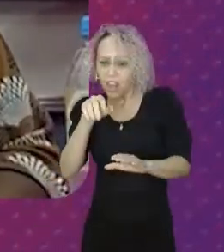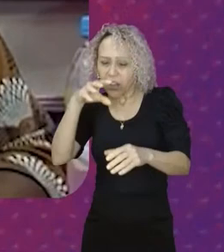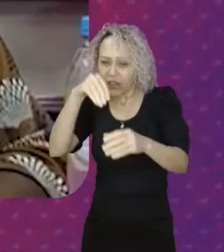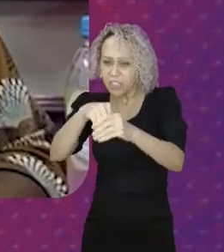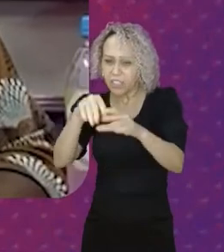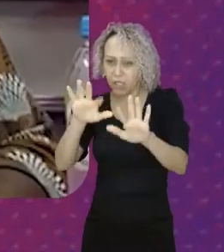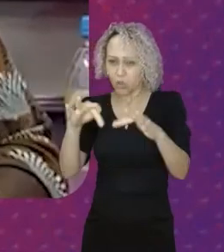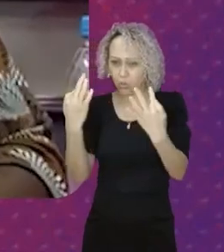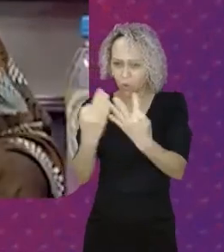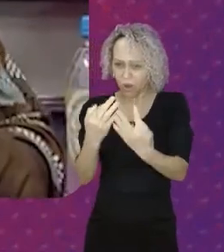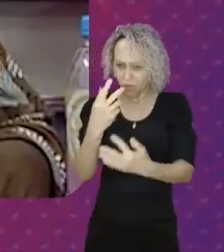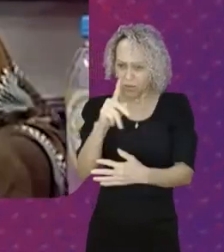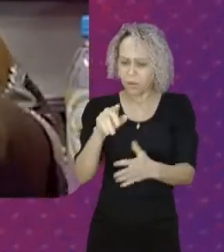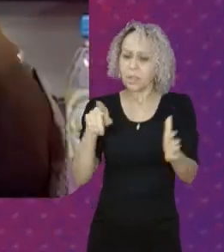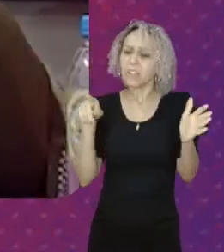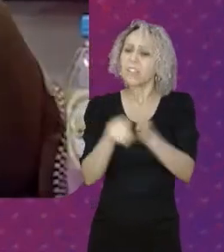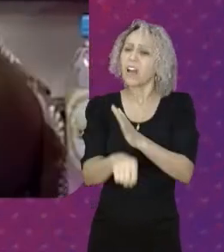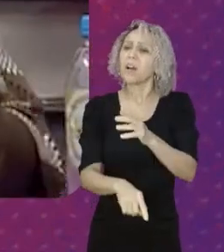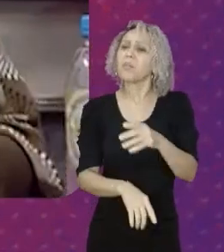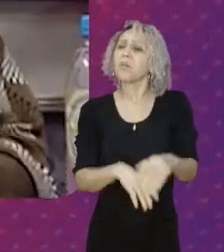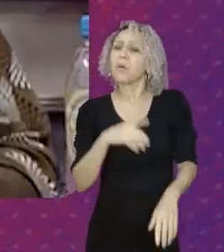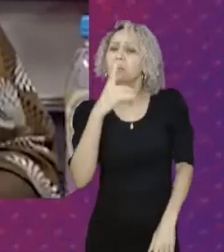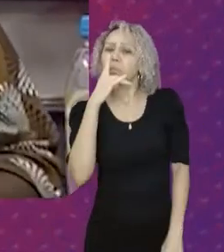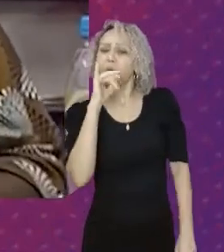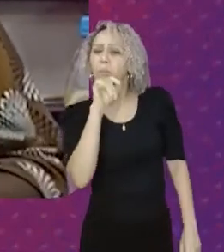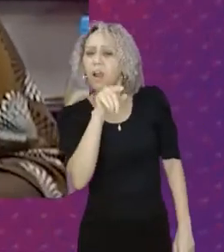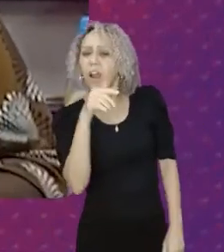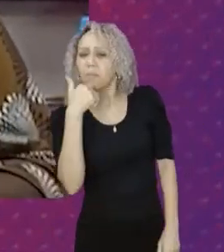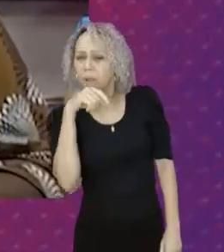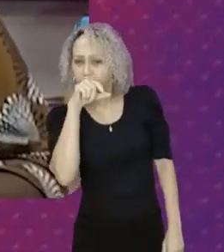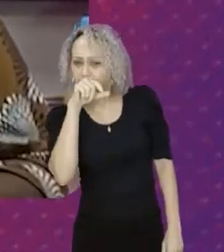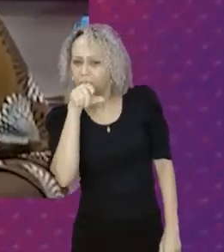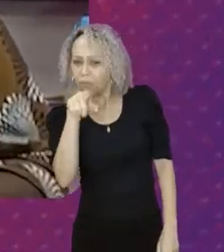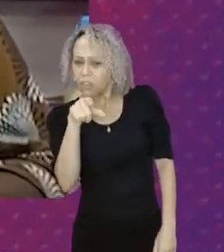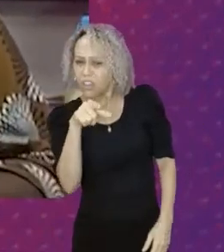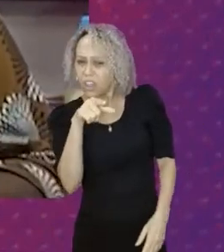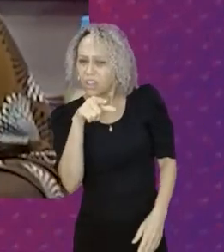ou perguntar qual é a escolaridade dos meus avós,